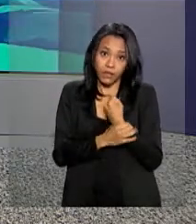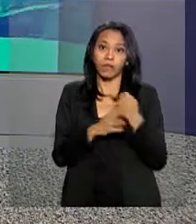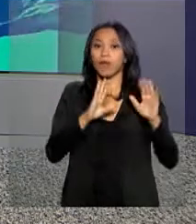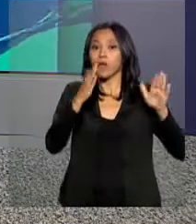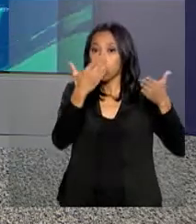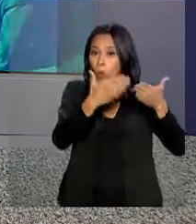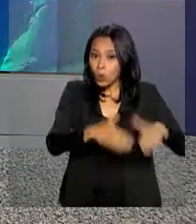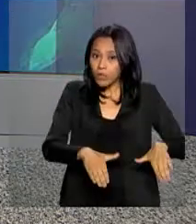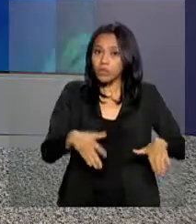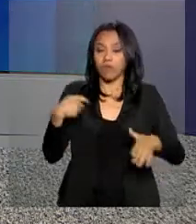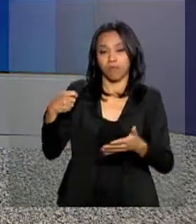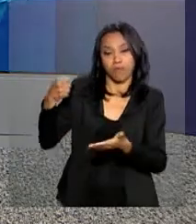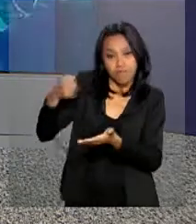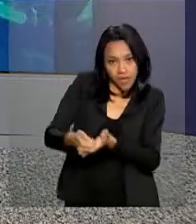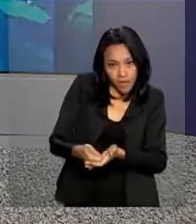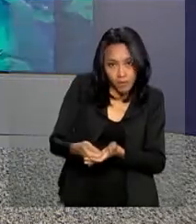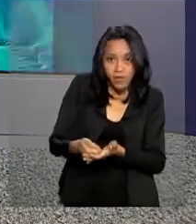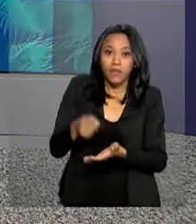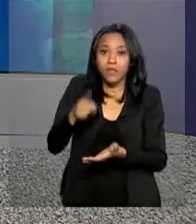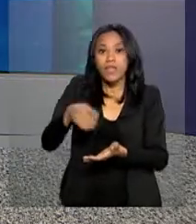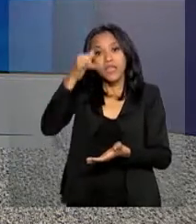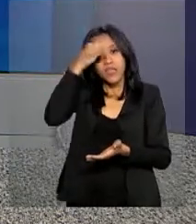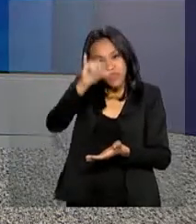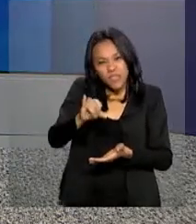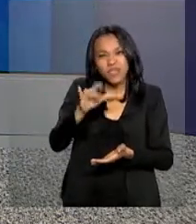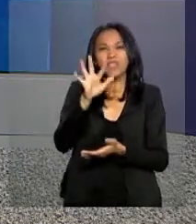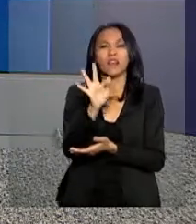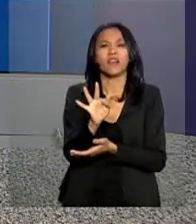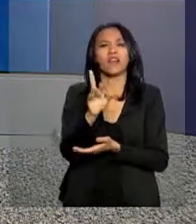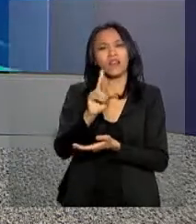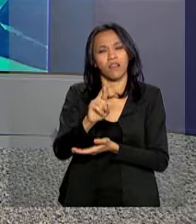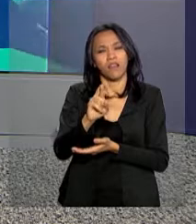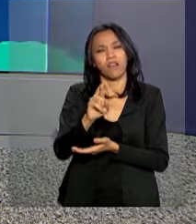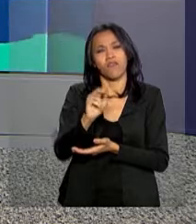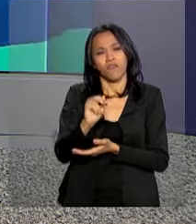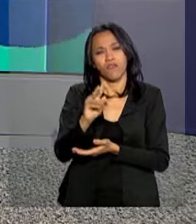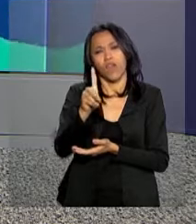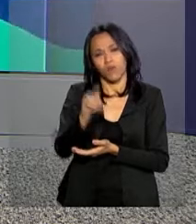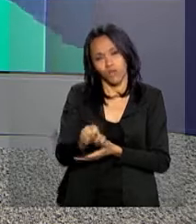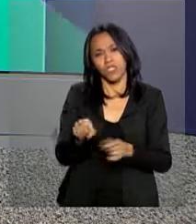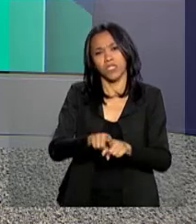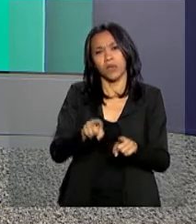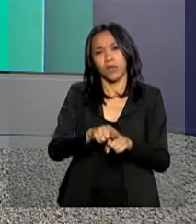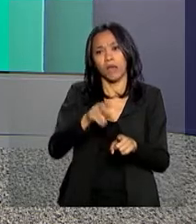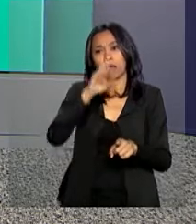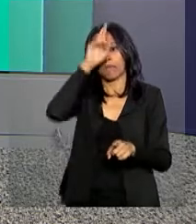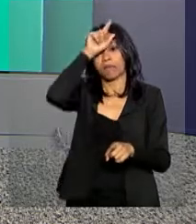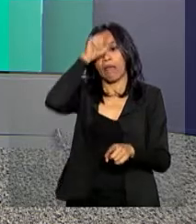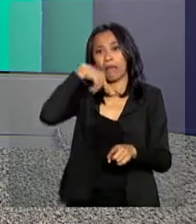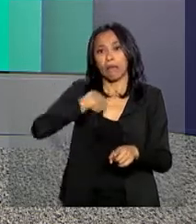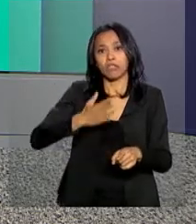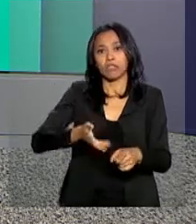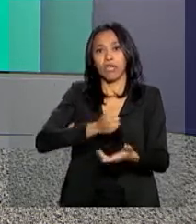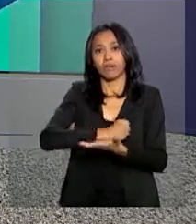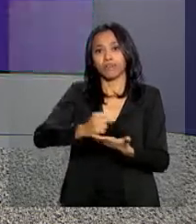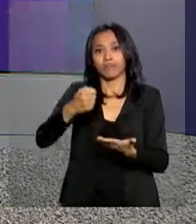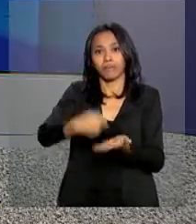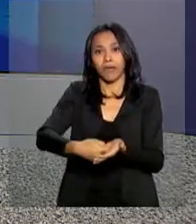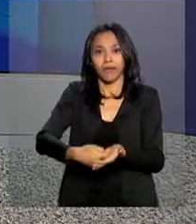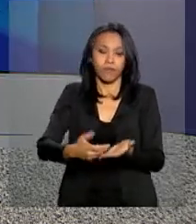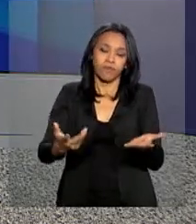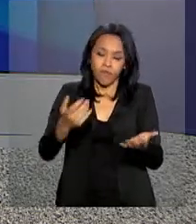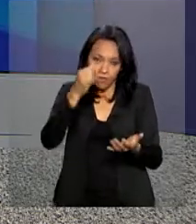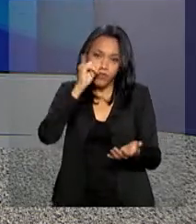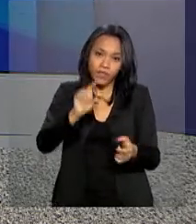boletins pois identifica tentativas de fraude e também evita o pagamento por engano de alguma conta já paga a federação brasileira de bancos